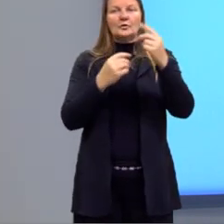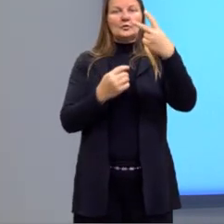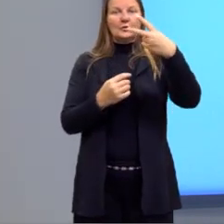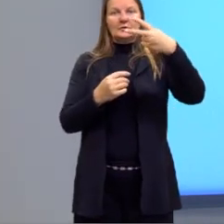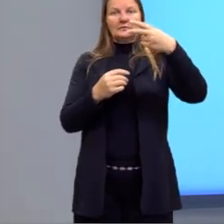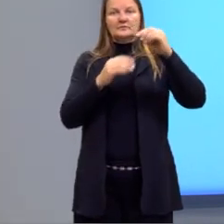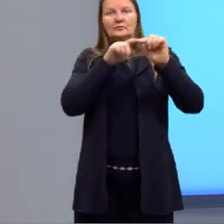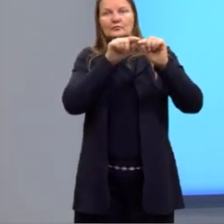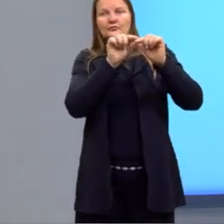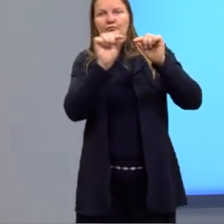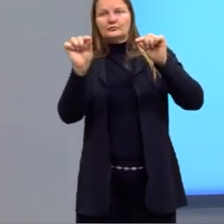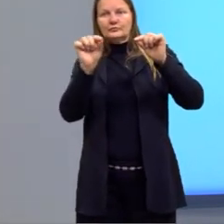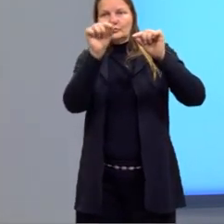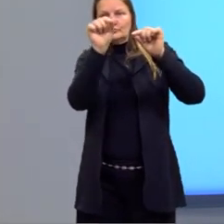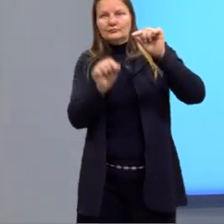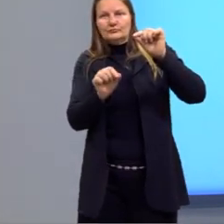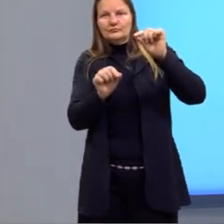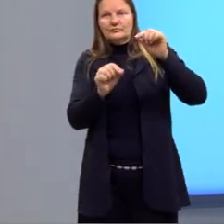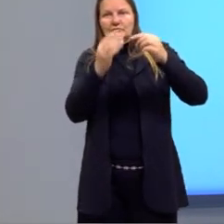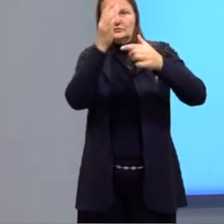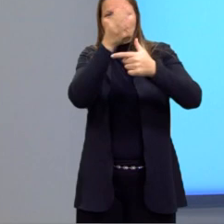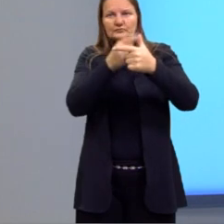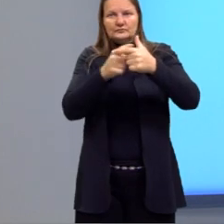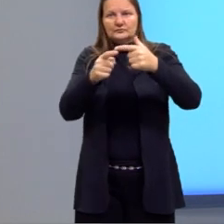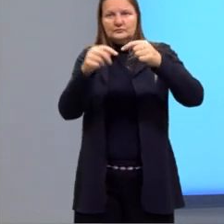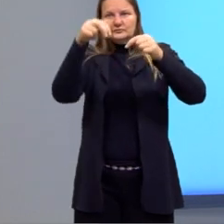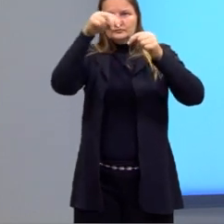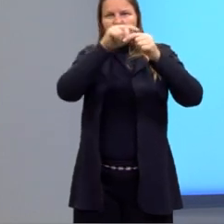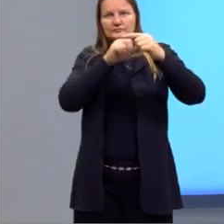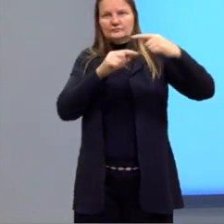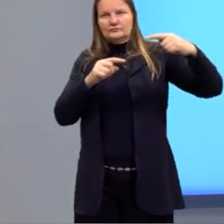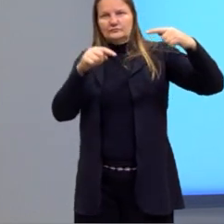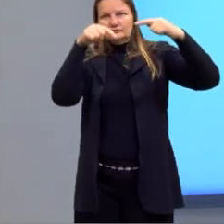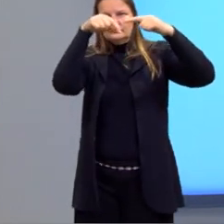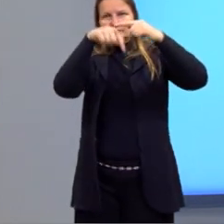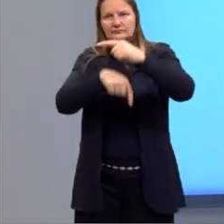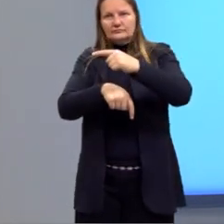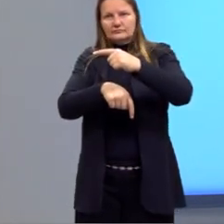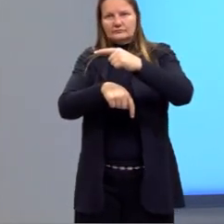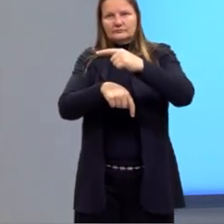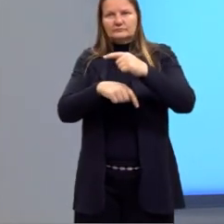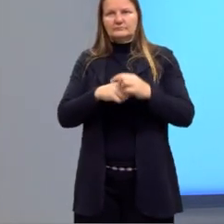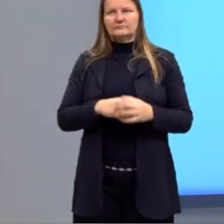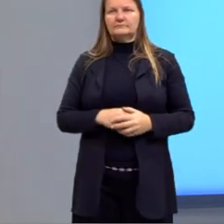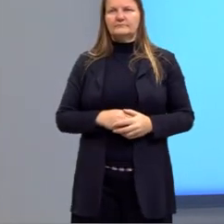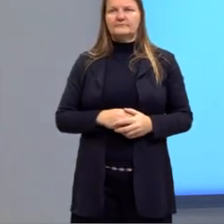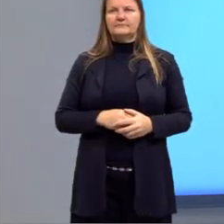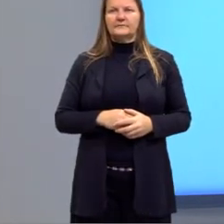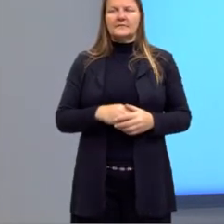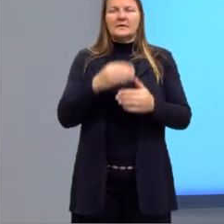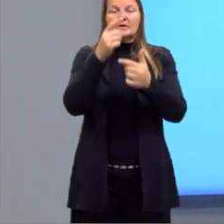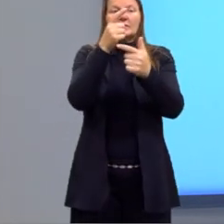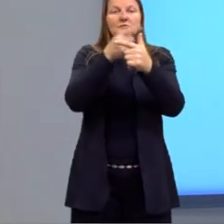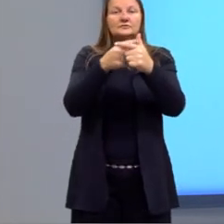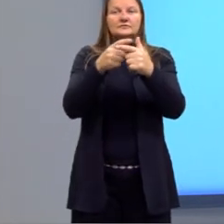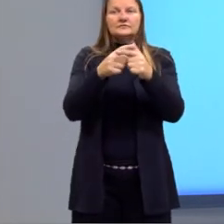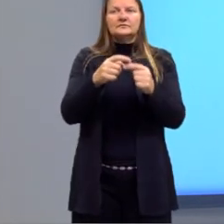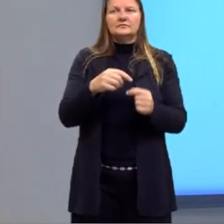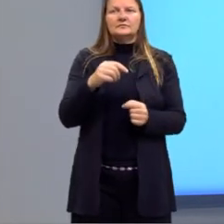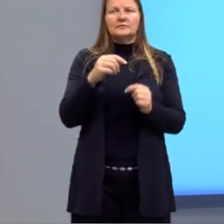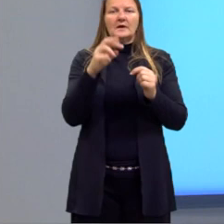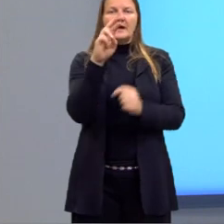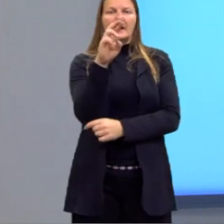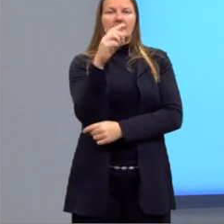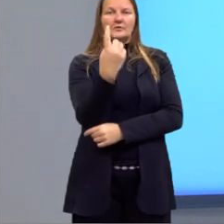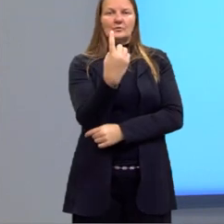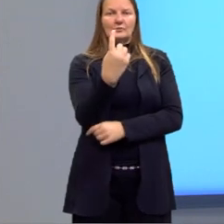caminhos então ela vai se dividir tá quê que acontece ela nessa divisão ela vai passar então por